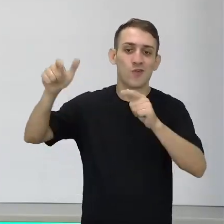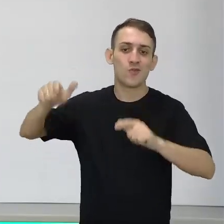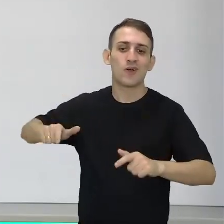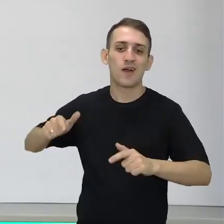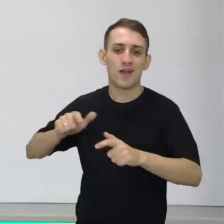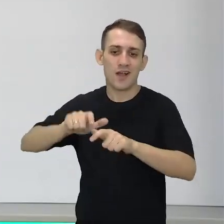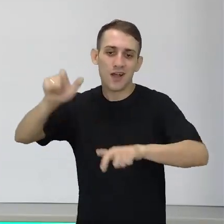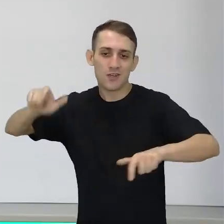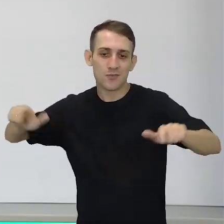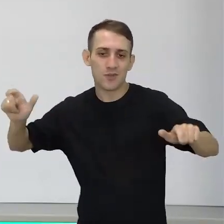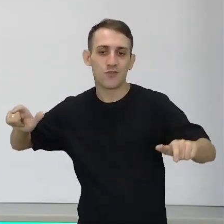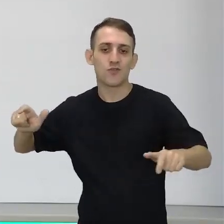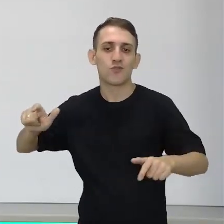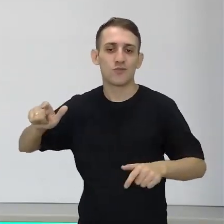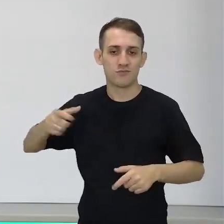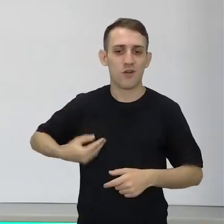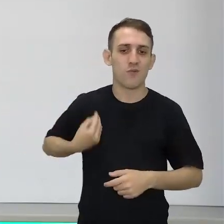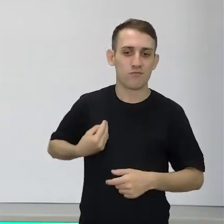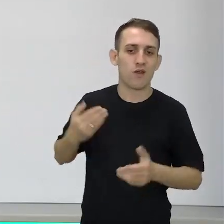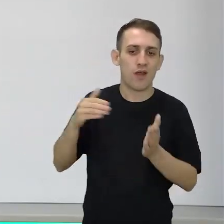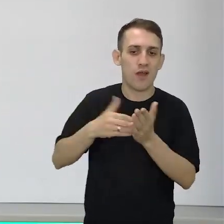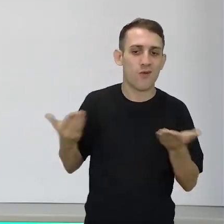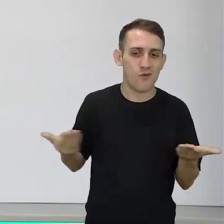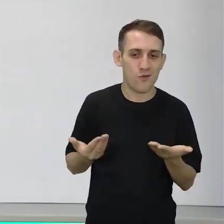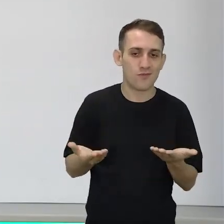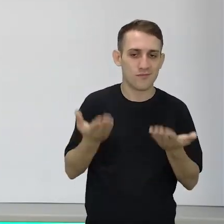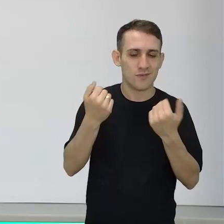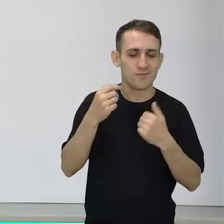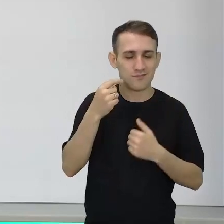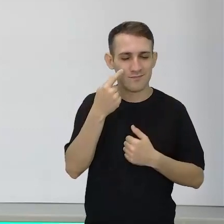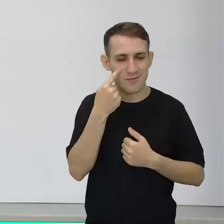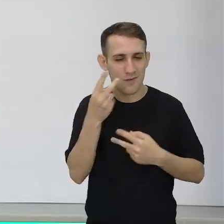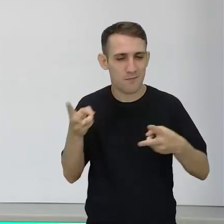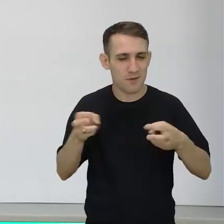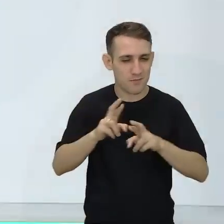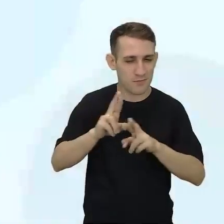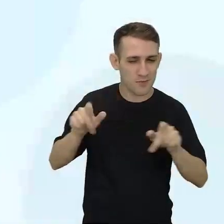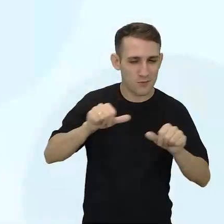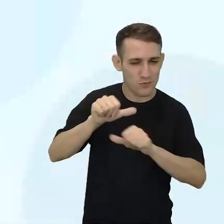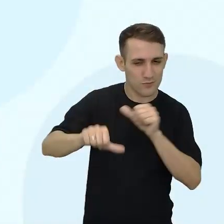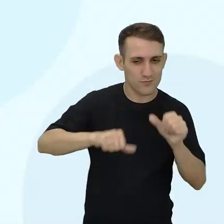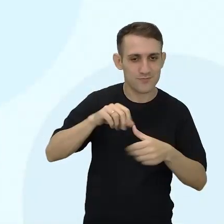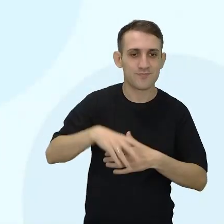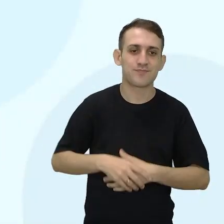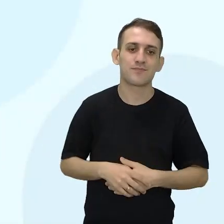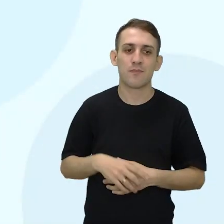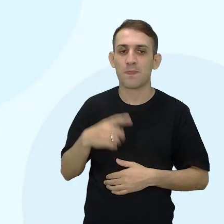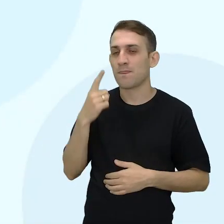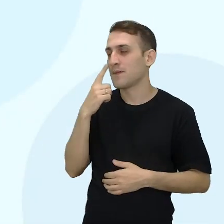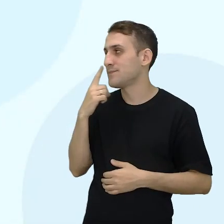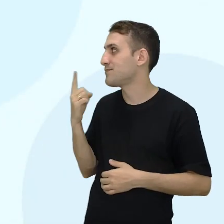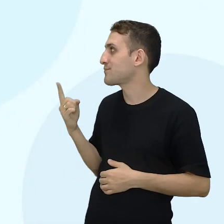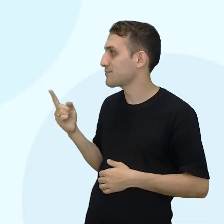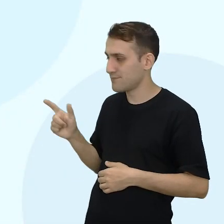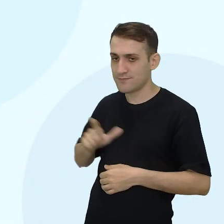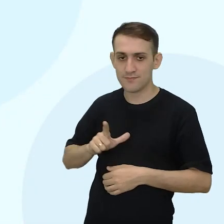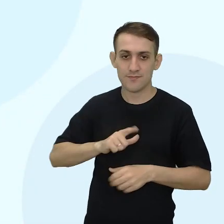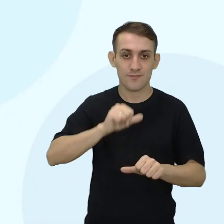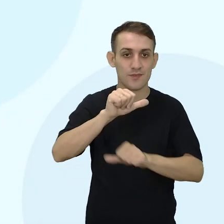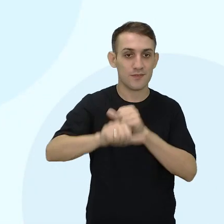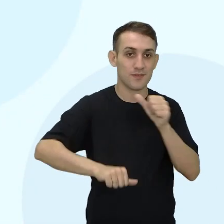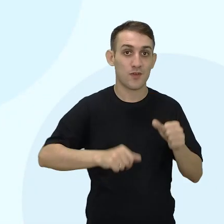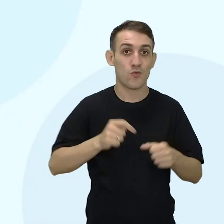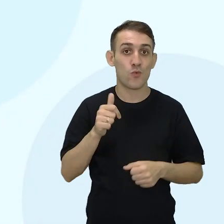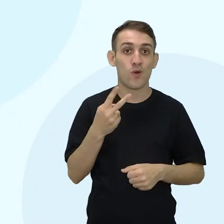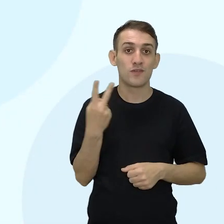essas pessoas consistem até hoje. Vamos lá, vamos perceber mais aqui mudanças. Então aqui já a gente deu um grande salto aí, quase